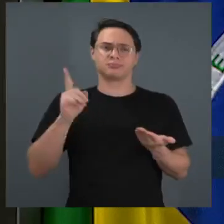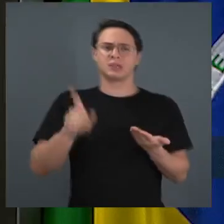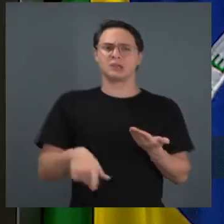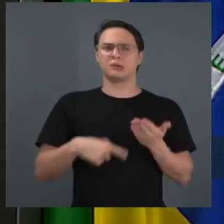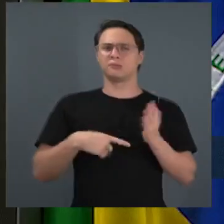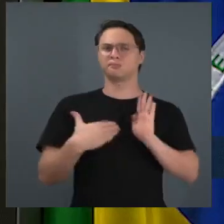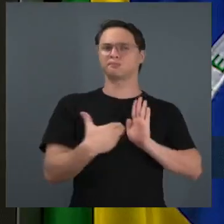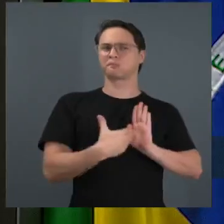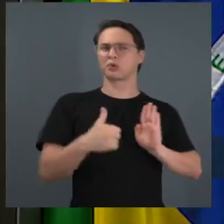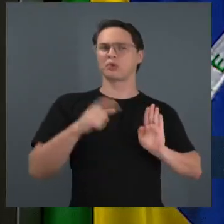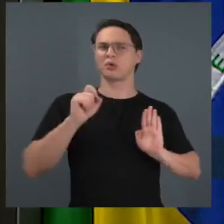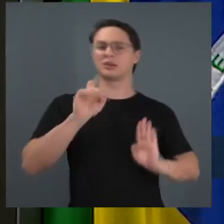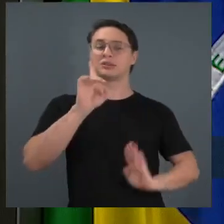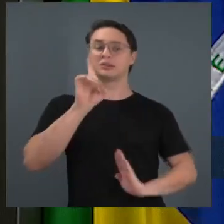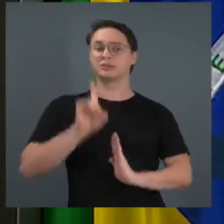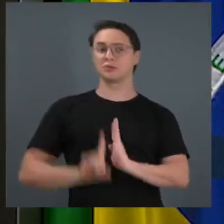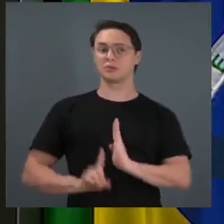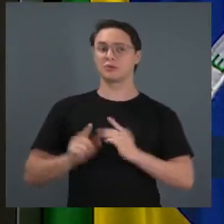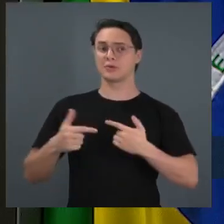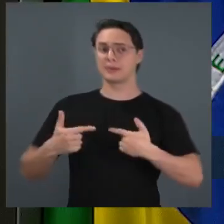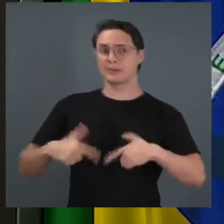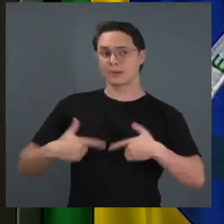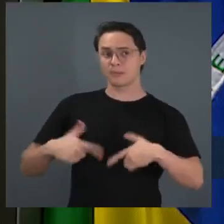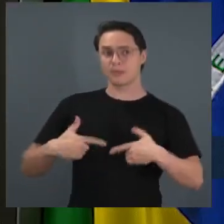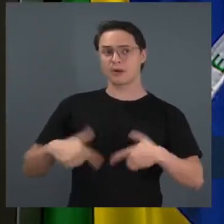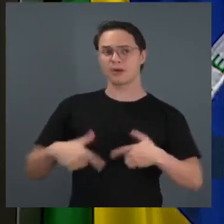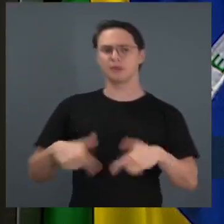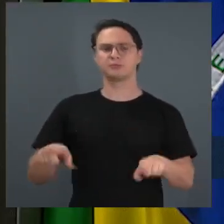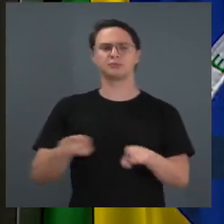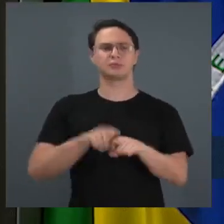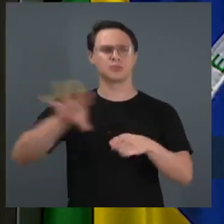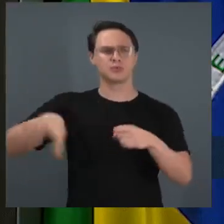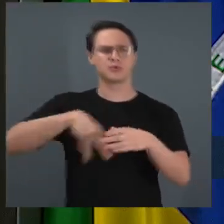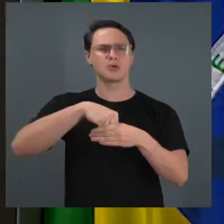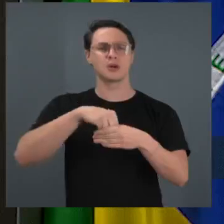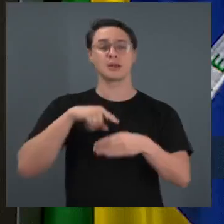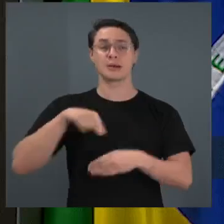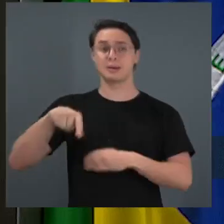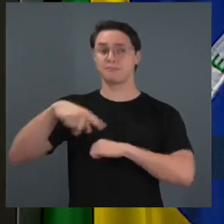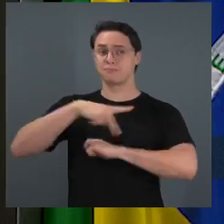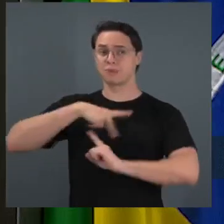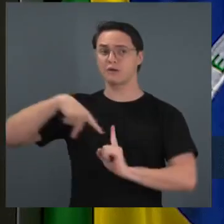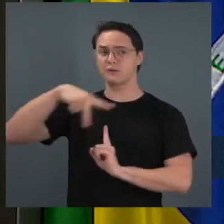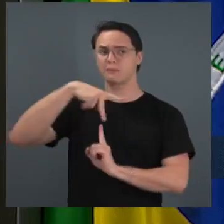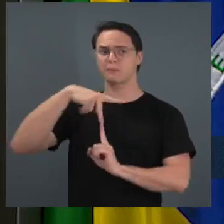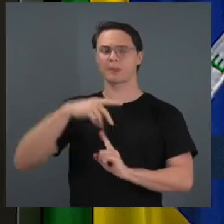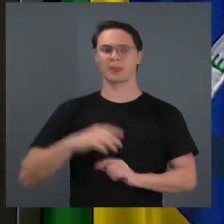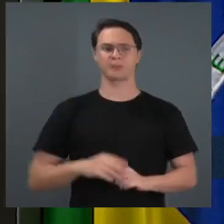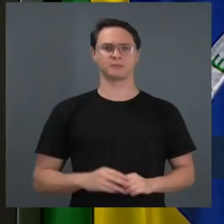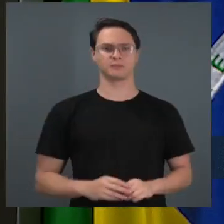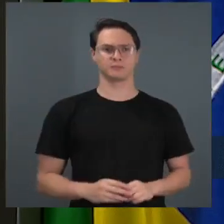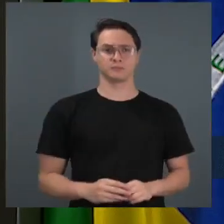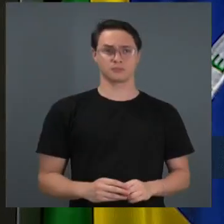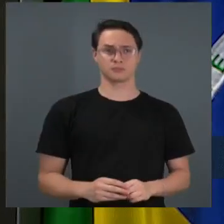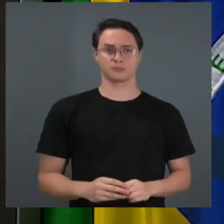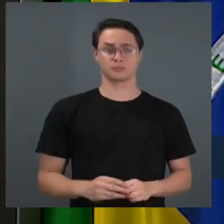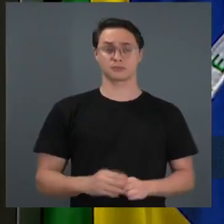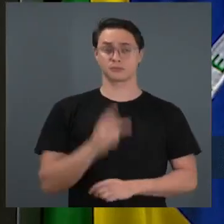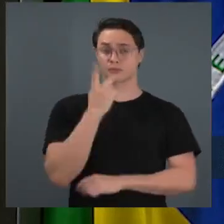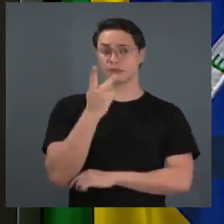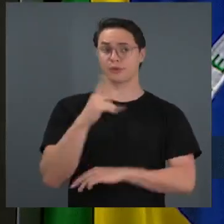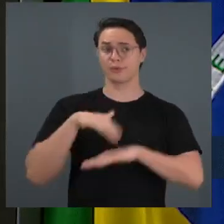supressão dos direitos dos trabalhadores, inclusive da sua previdência. Dizem mais,